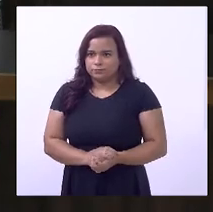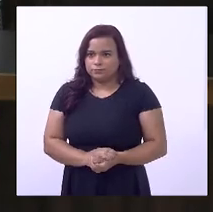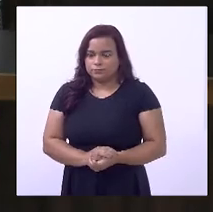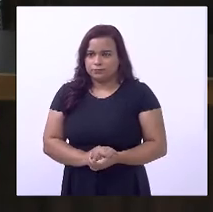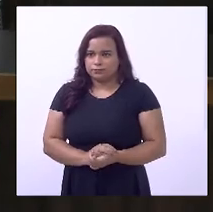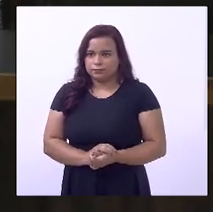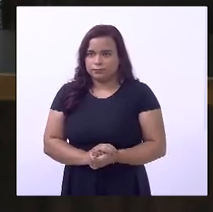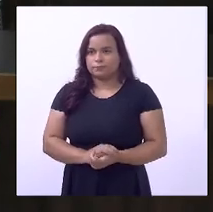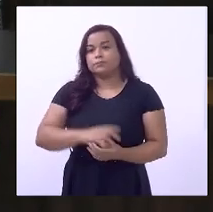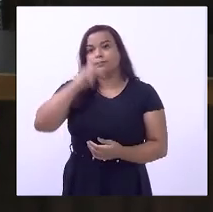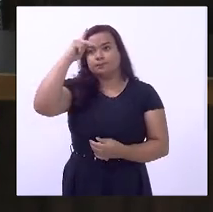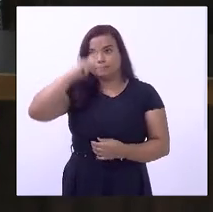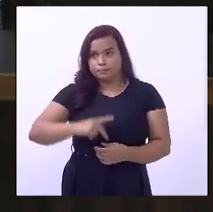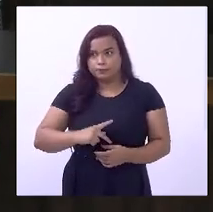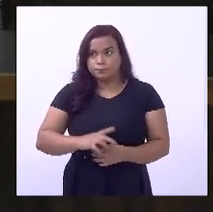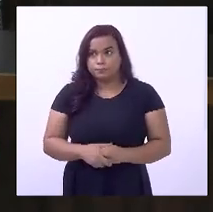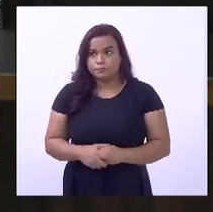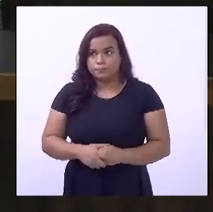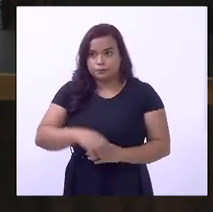A presidência